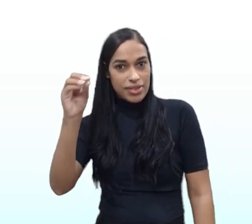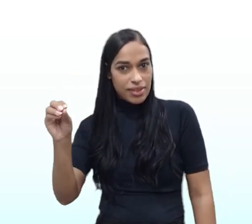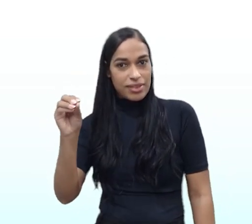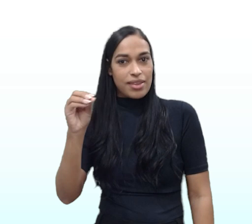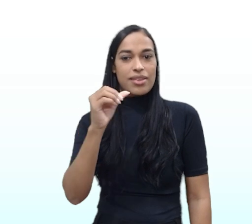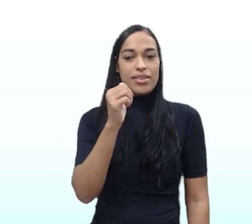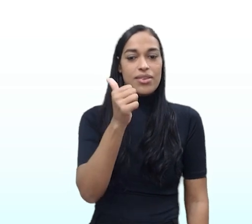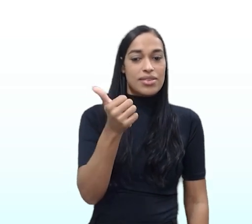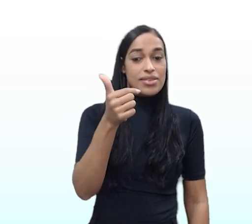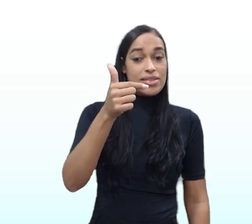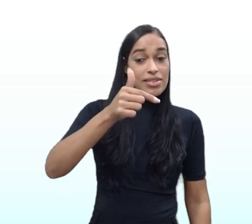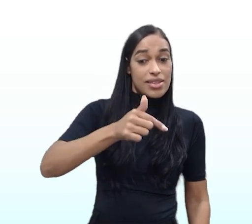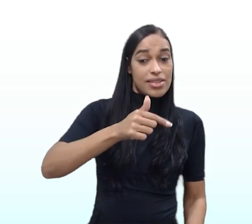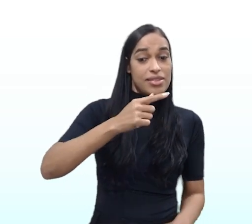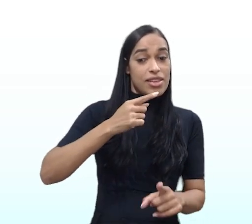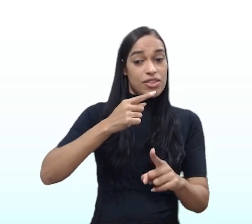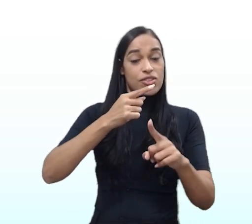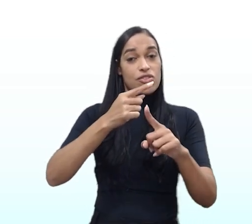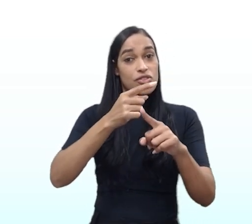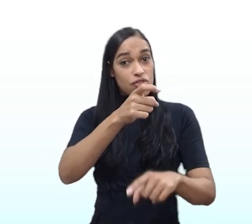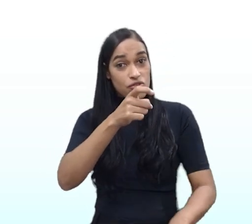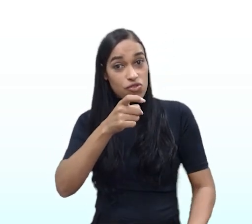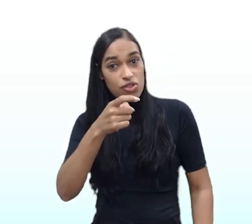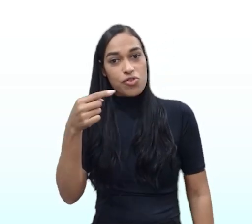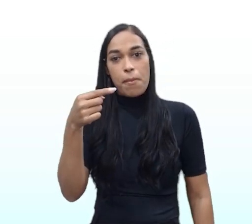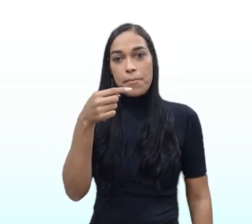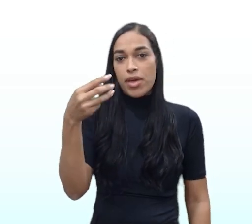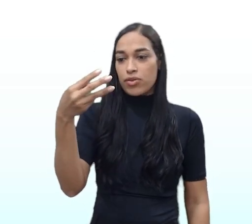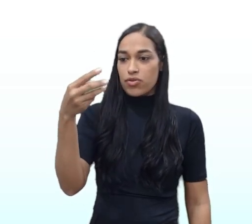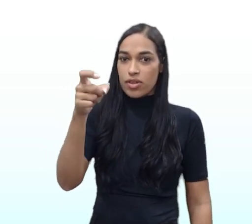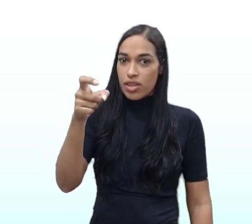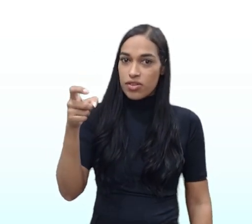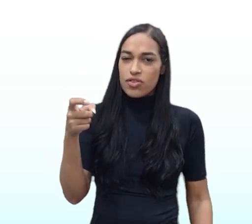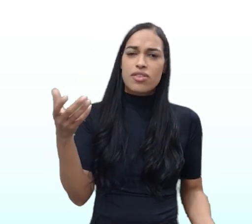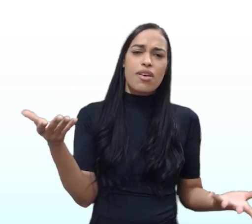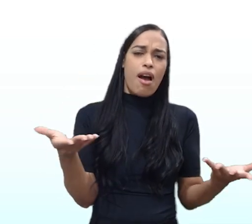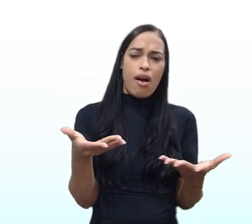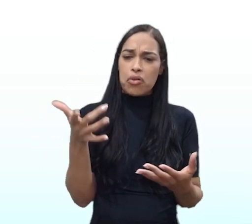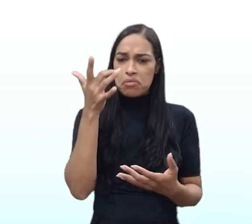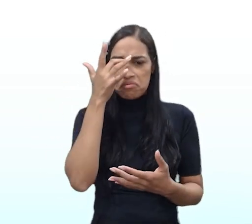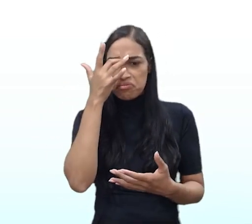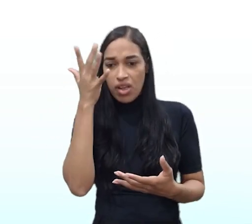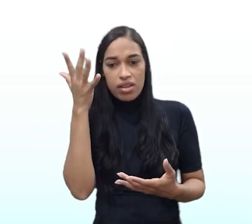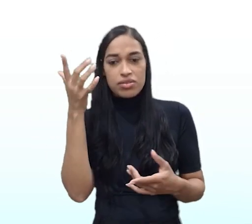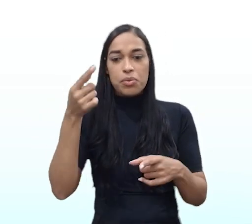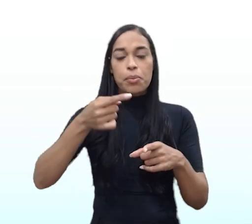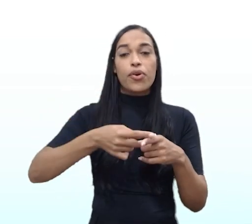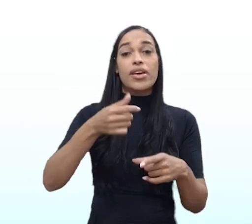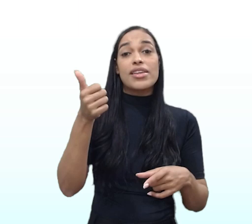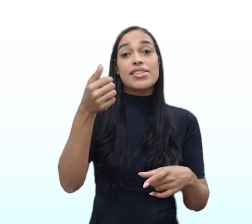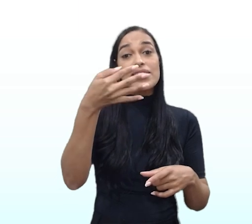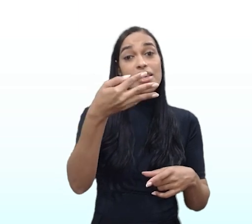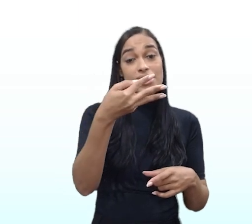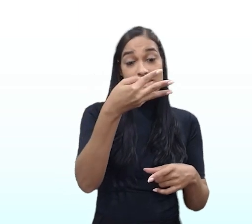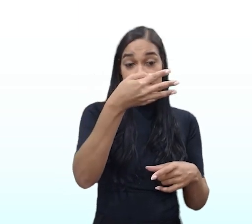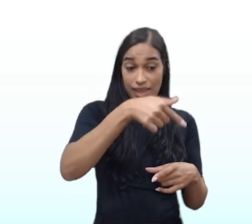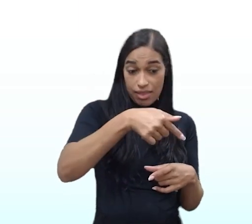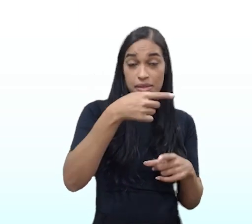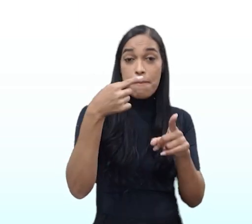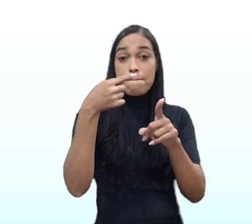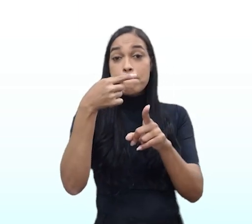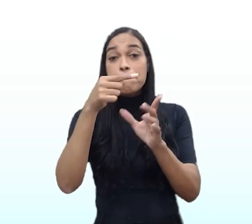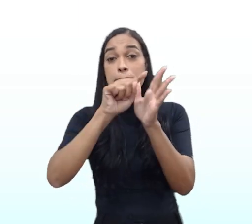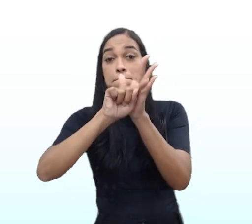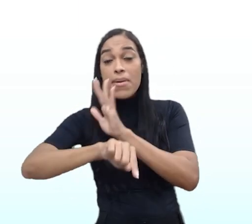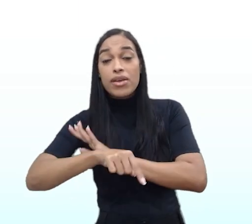tenho 17x menos 3x igual a 630. Agora é só continha fácil. Porque 17x